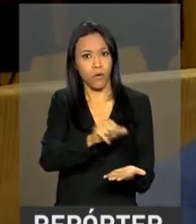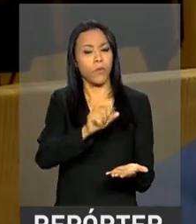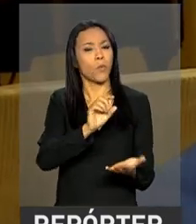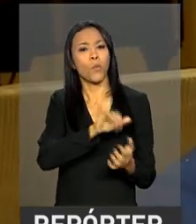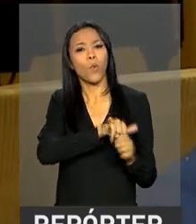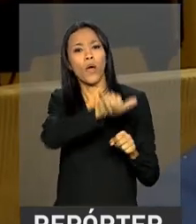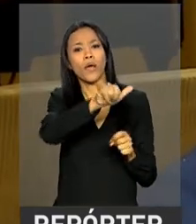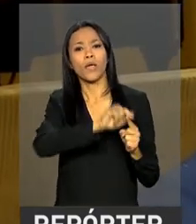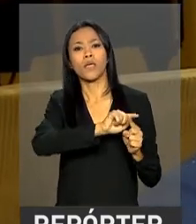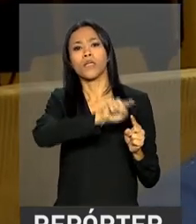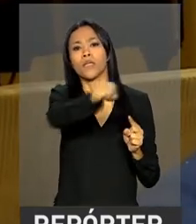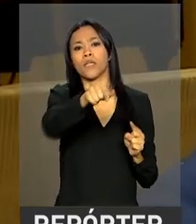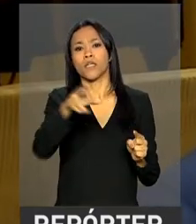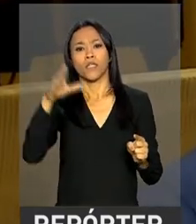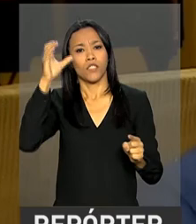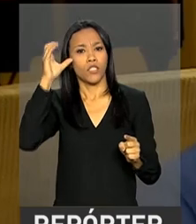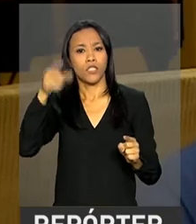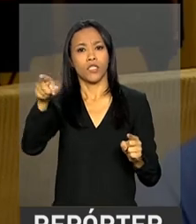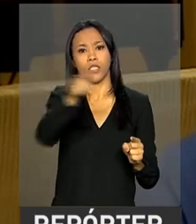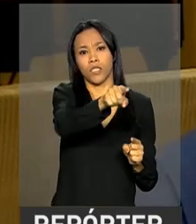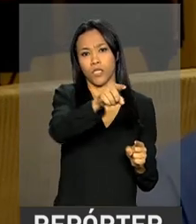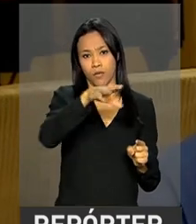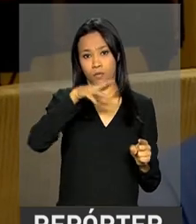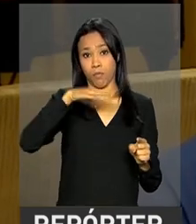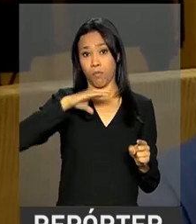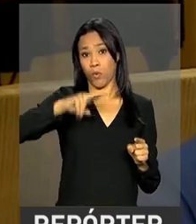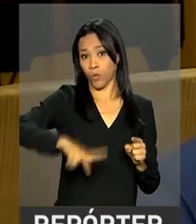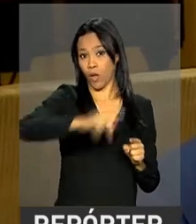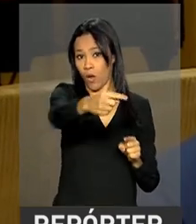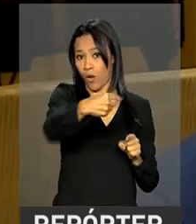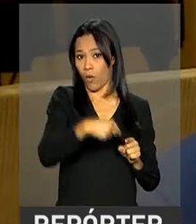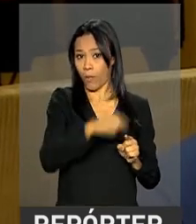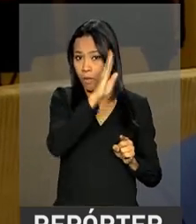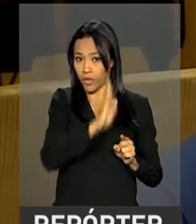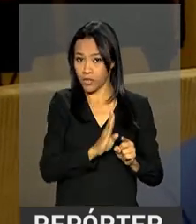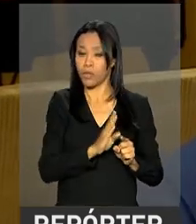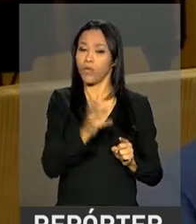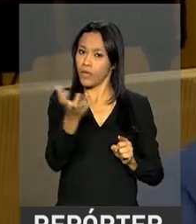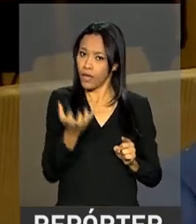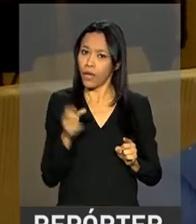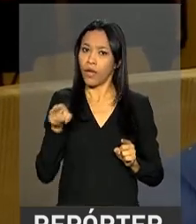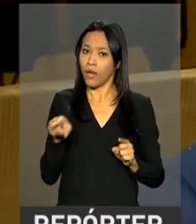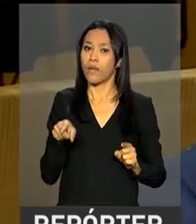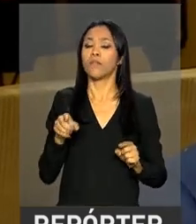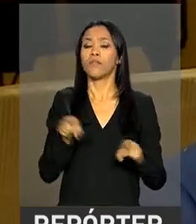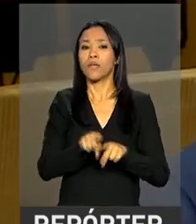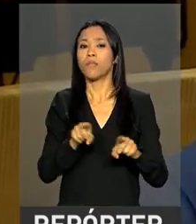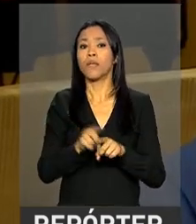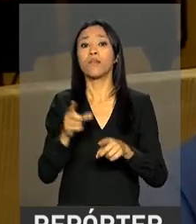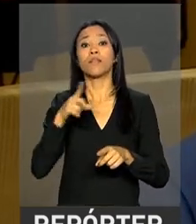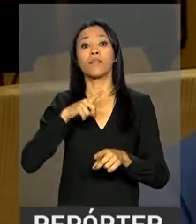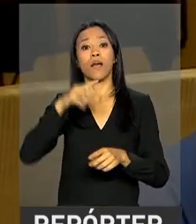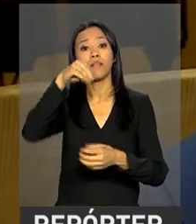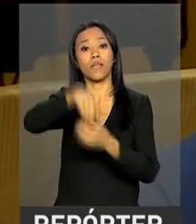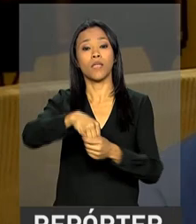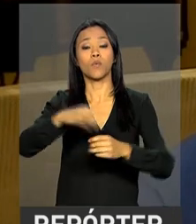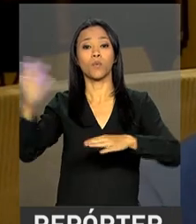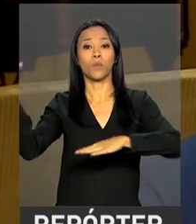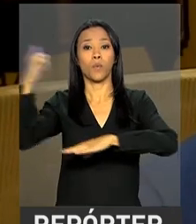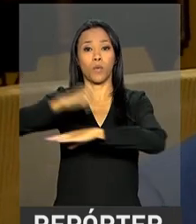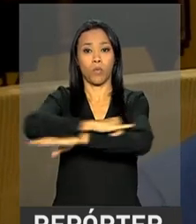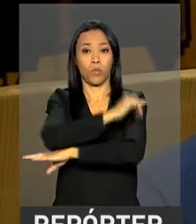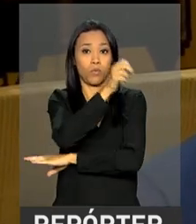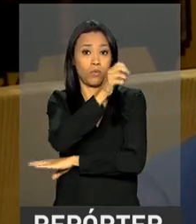China, Portugal, Portugal, Brasil, e querem também entrar em participação no aeroporto do Galeão. Então,